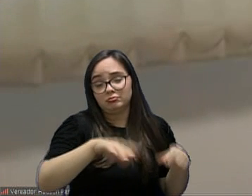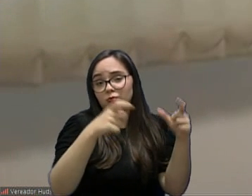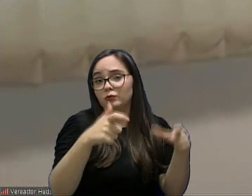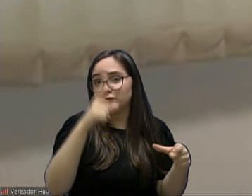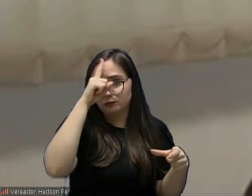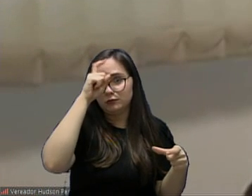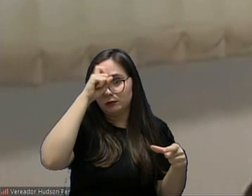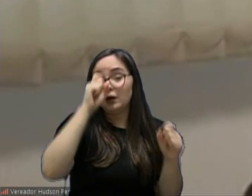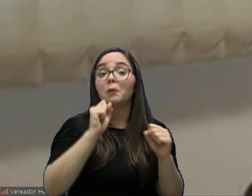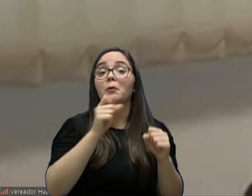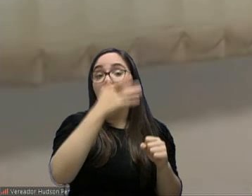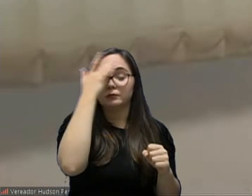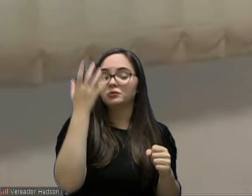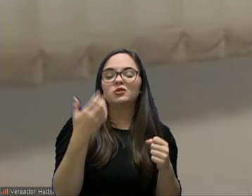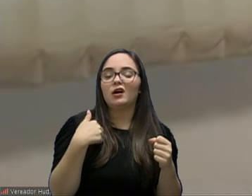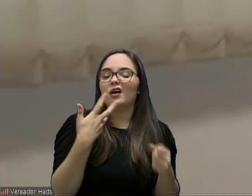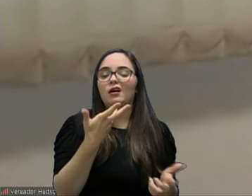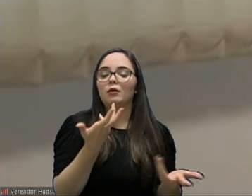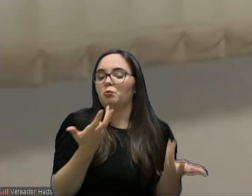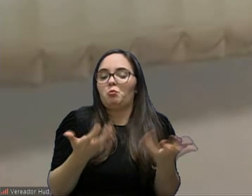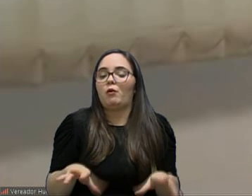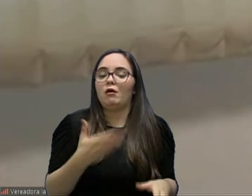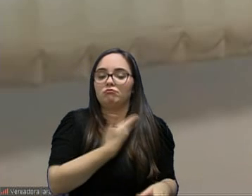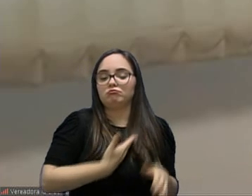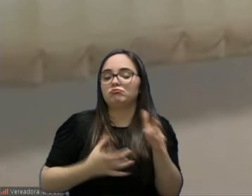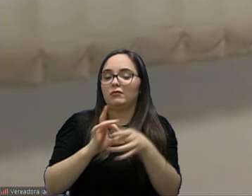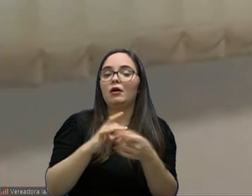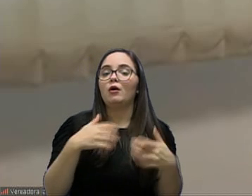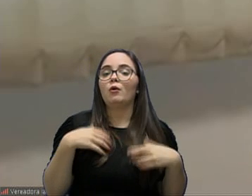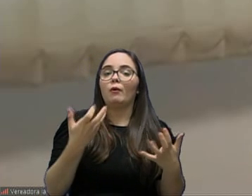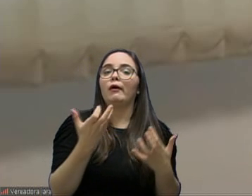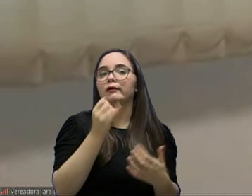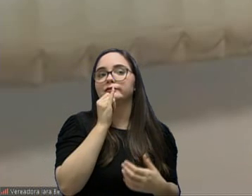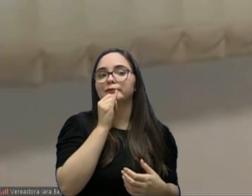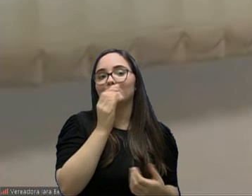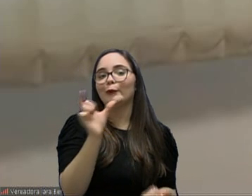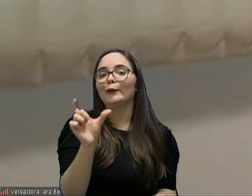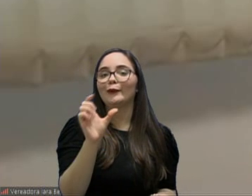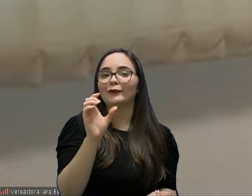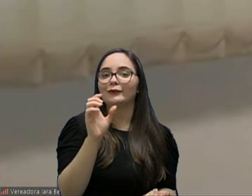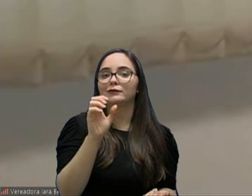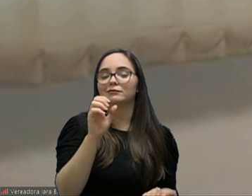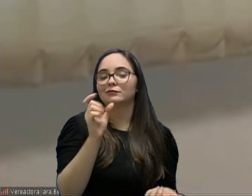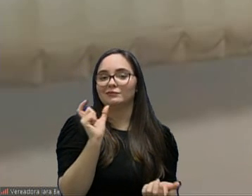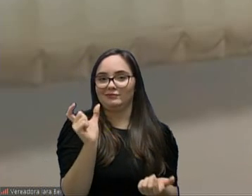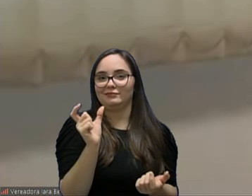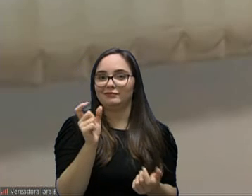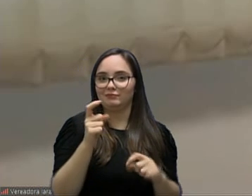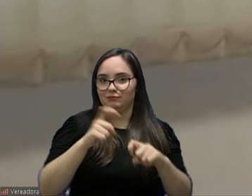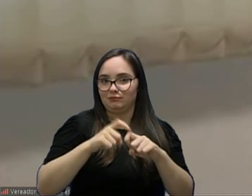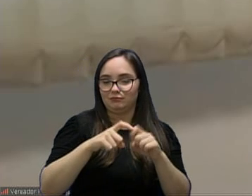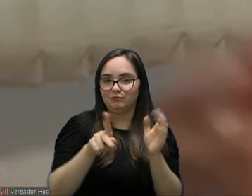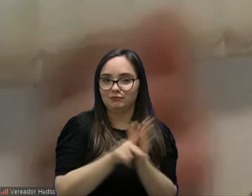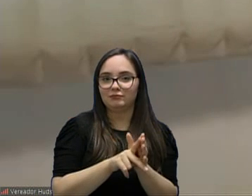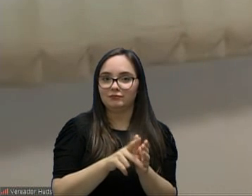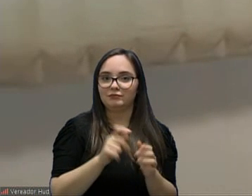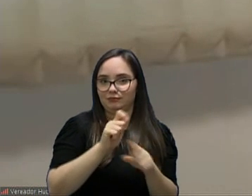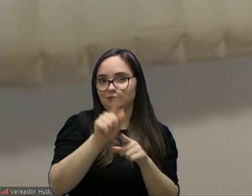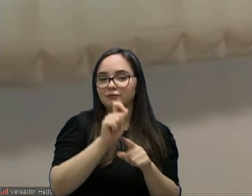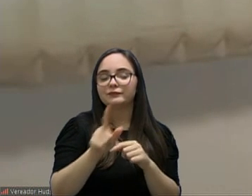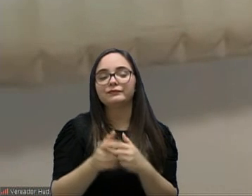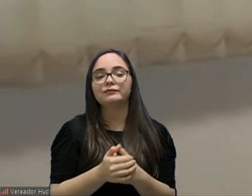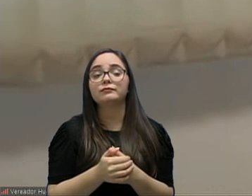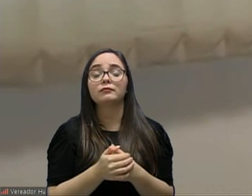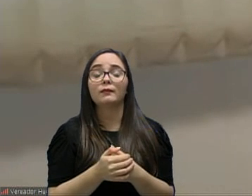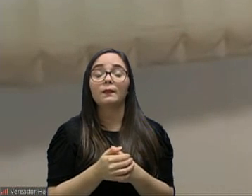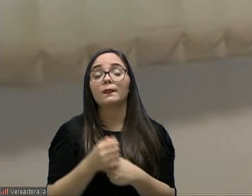interessante lucrativamente falando. Vereador, então, gente, é esse o cuidado que estava acontecendo. Vereador, qual é a saída que o senhor propõe para